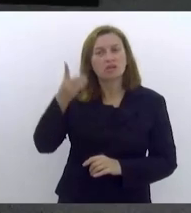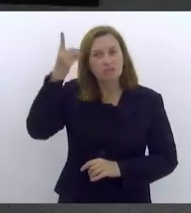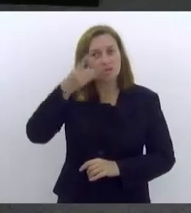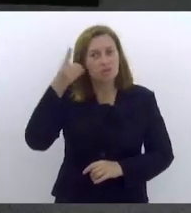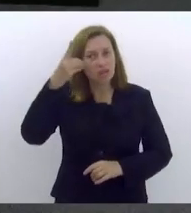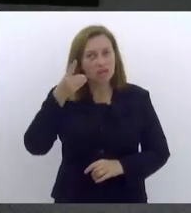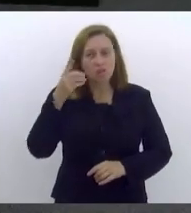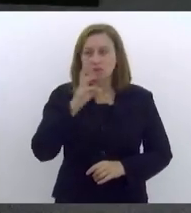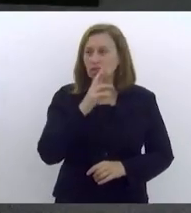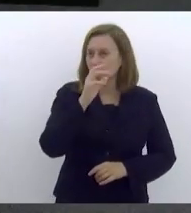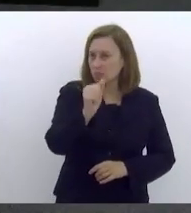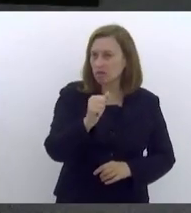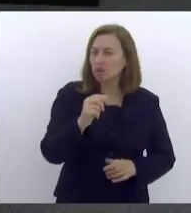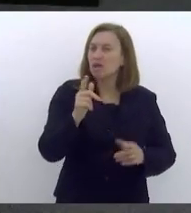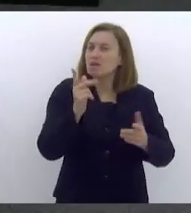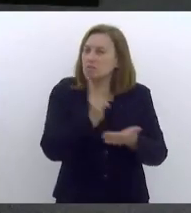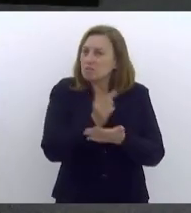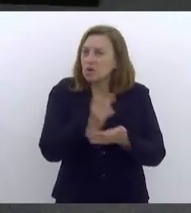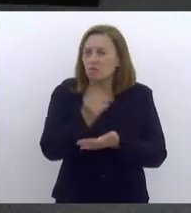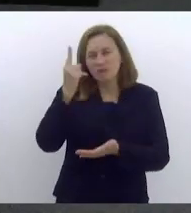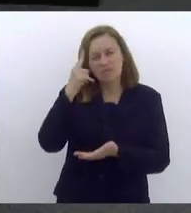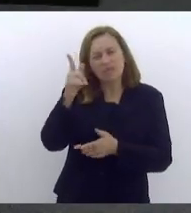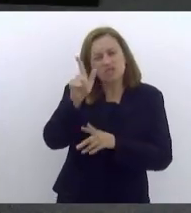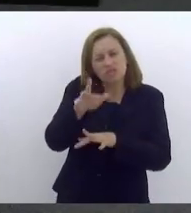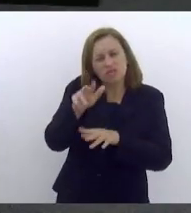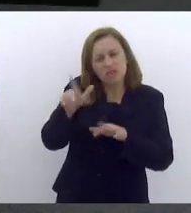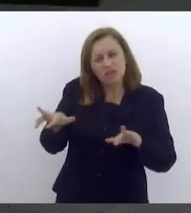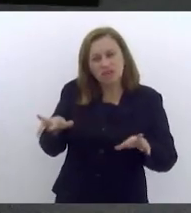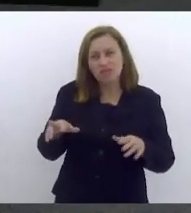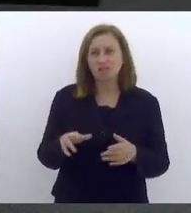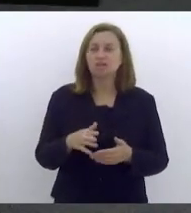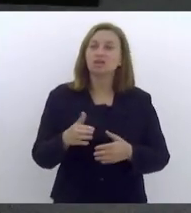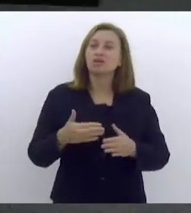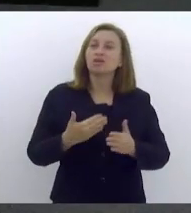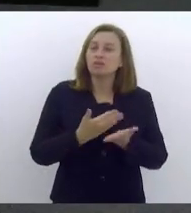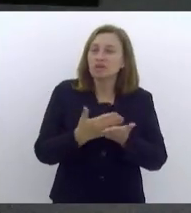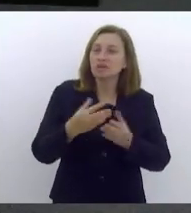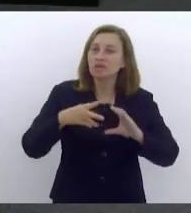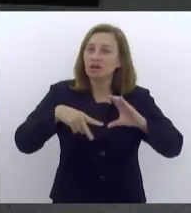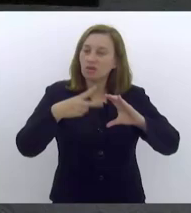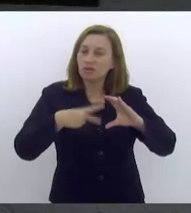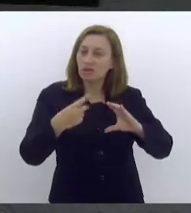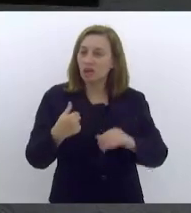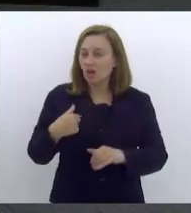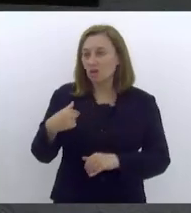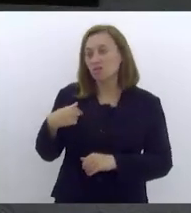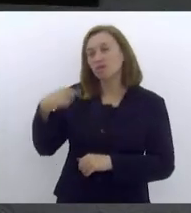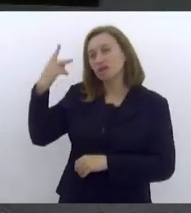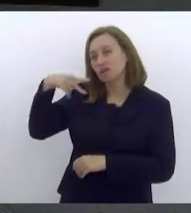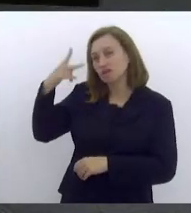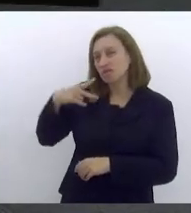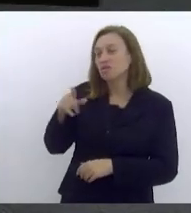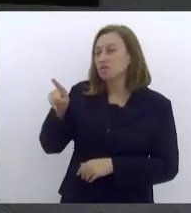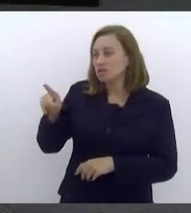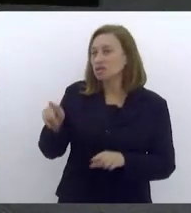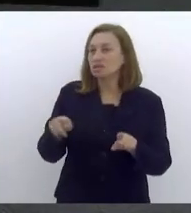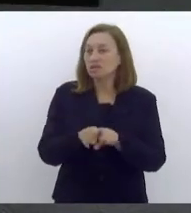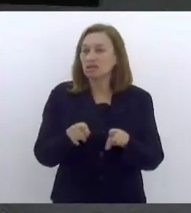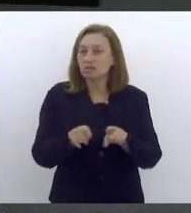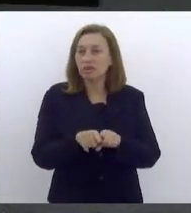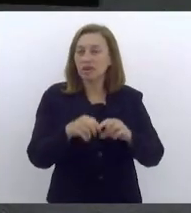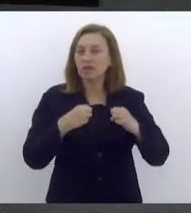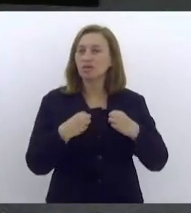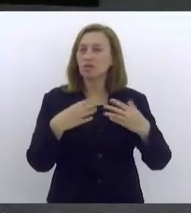aqui, mesmo com as nossas divergências que começaram lá, na Câmara Municipal, ainda quando era vereador, ele propôs, legitimamente, uma